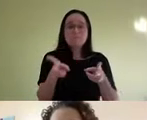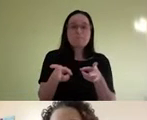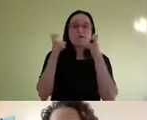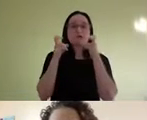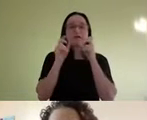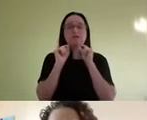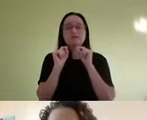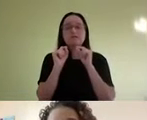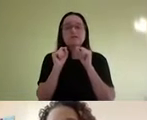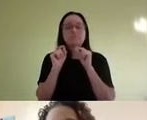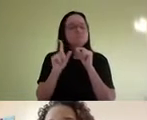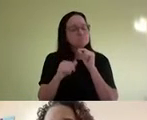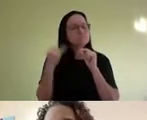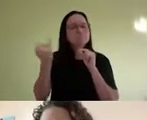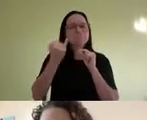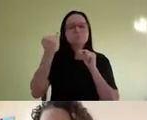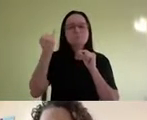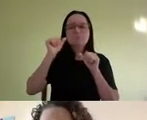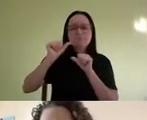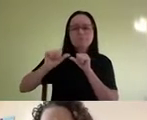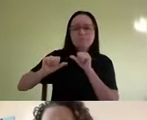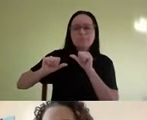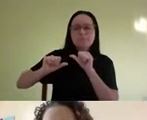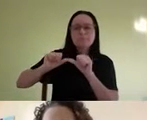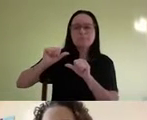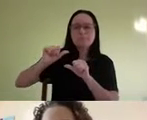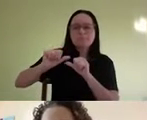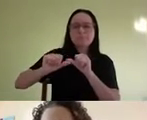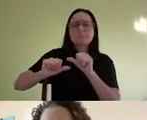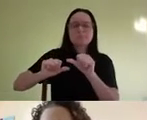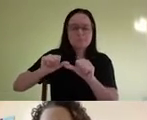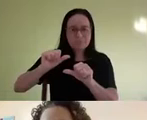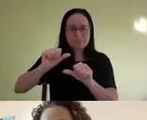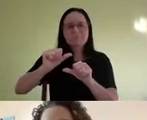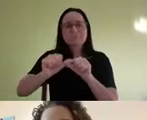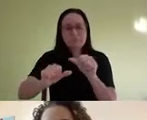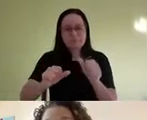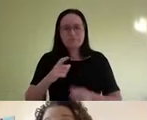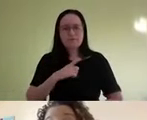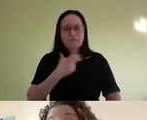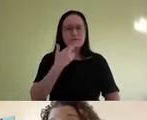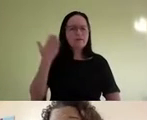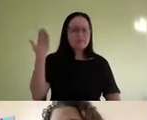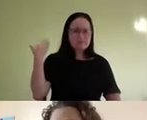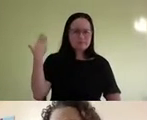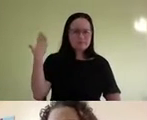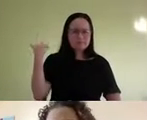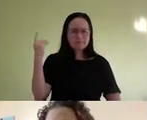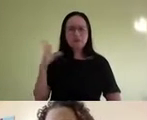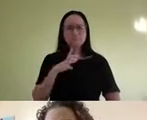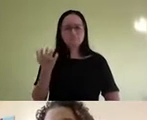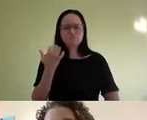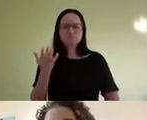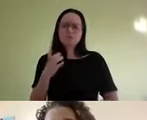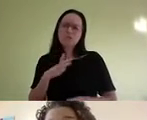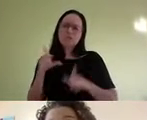o valor vem mudando ao longo do tempo, né? Então, lá atrás a gente queria informatizar, eu venho de uma